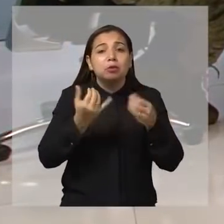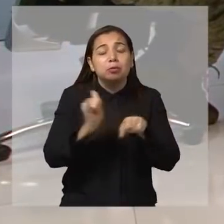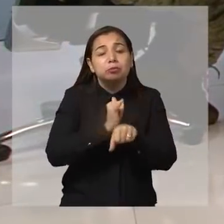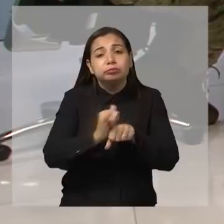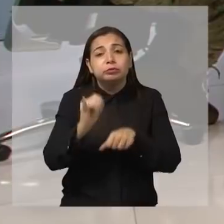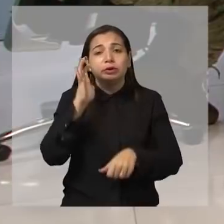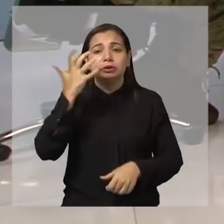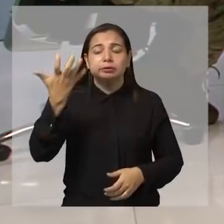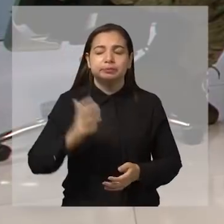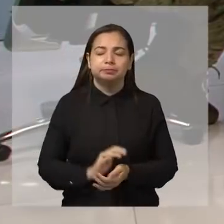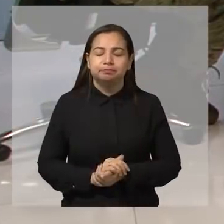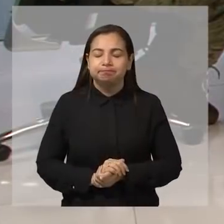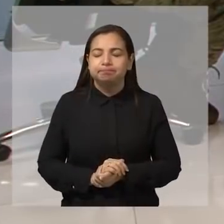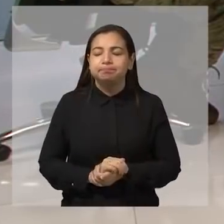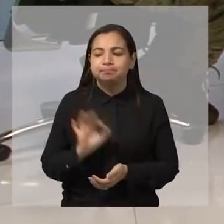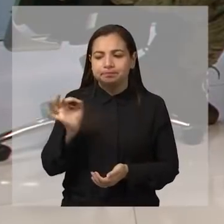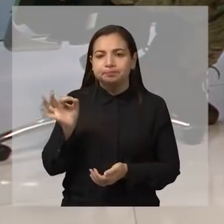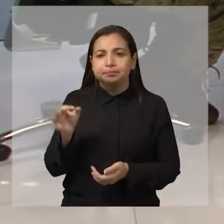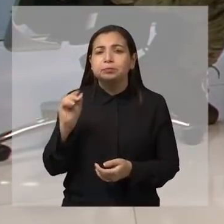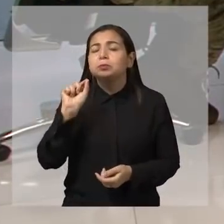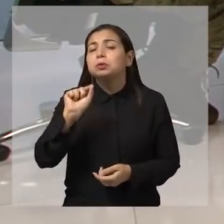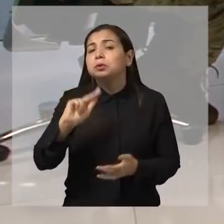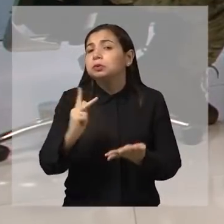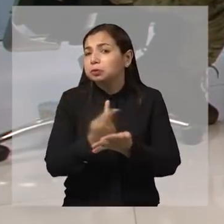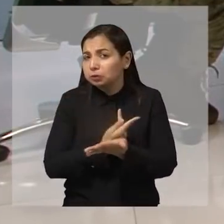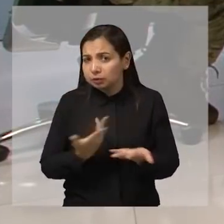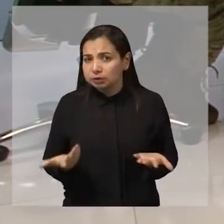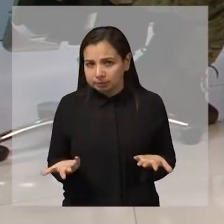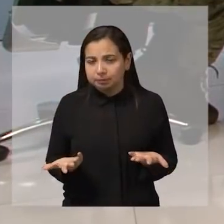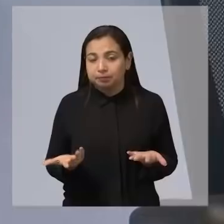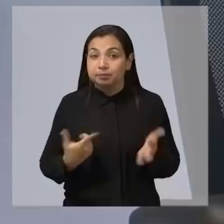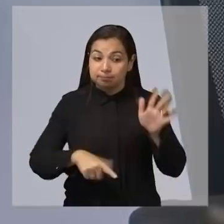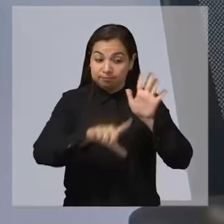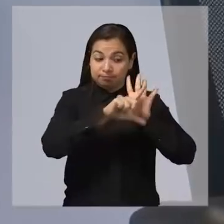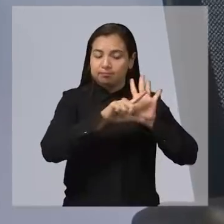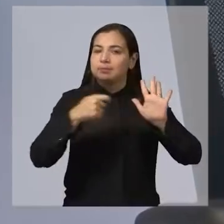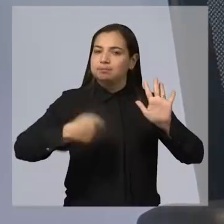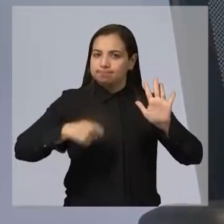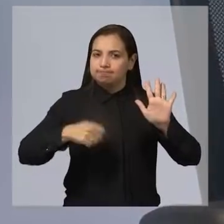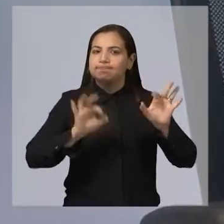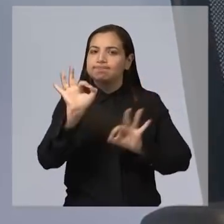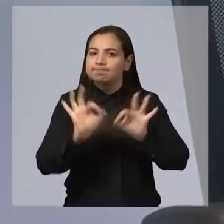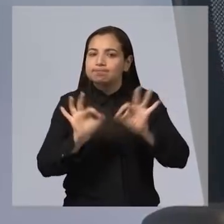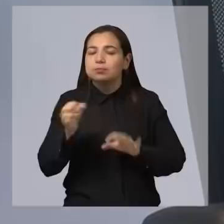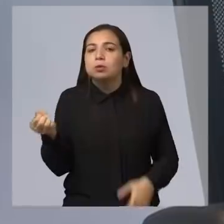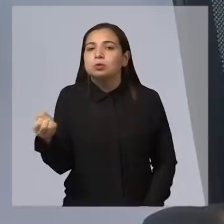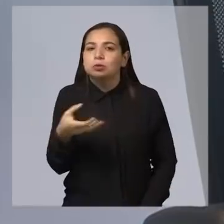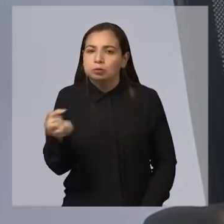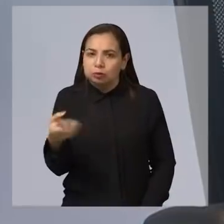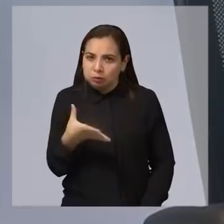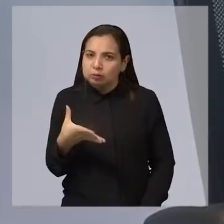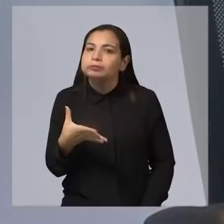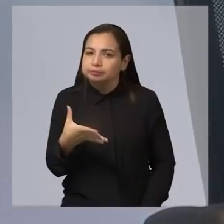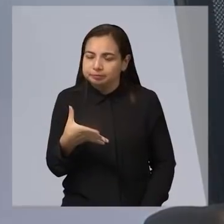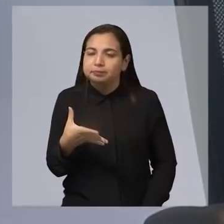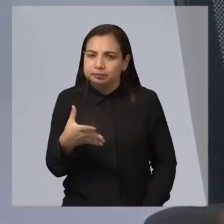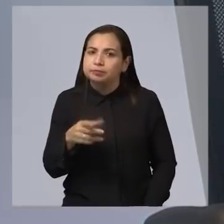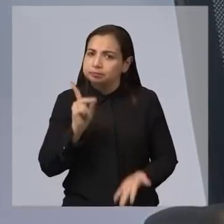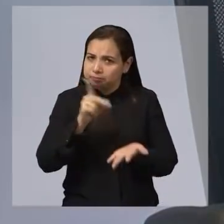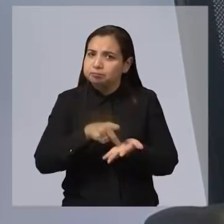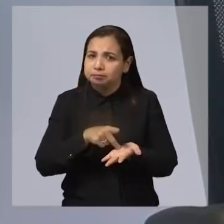que acontece? Nossa legislação tem que ser atualizada, né? Isso é fato. E a gente precisa